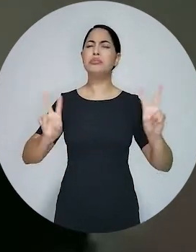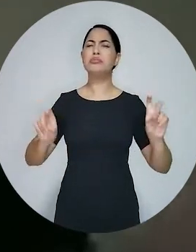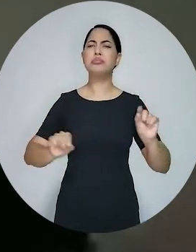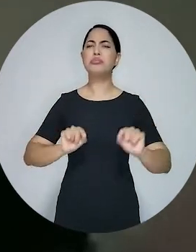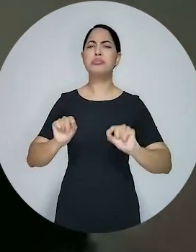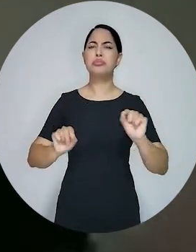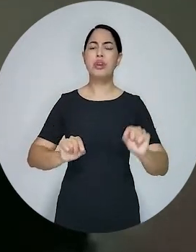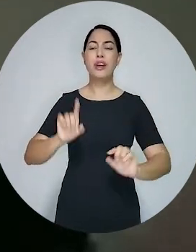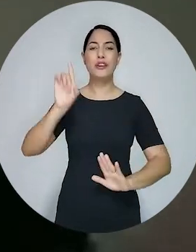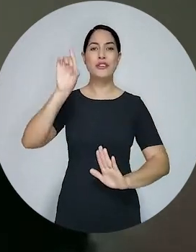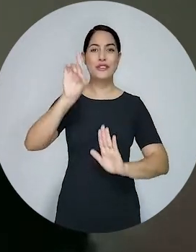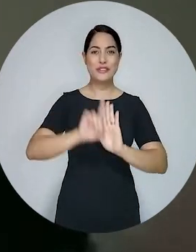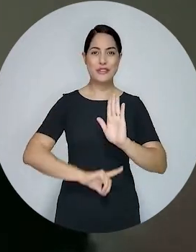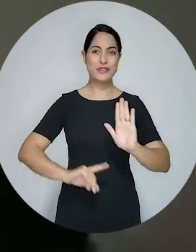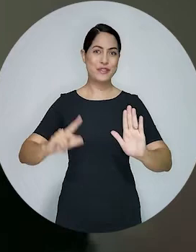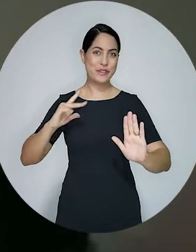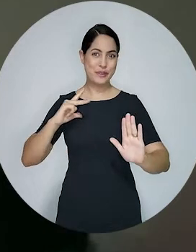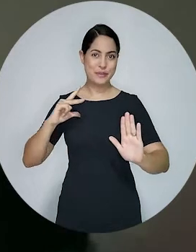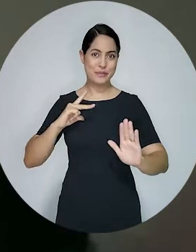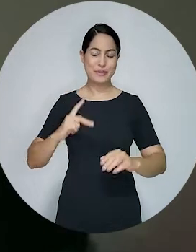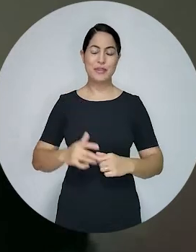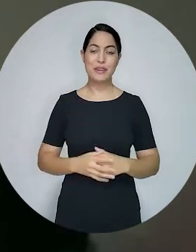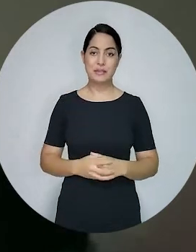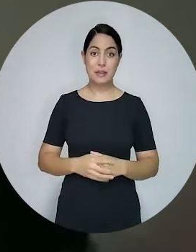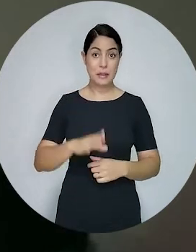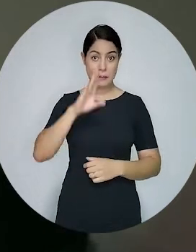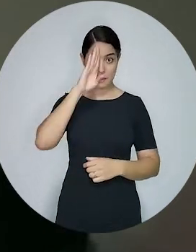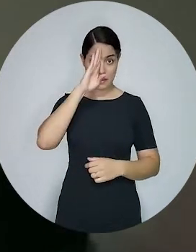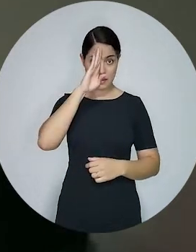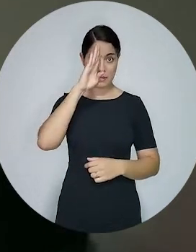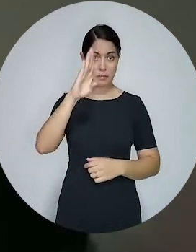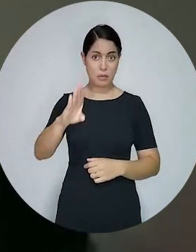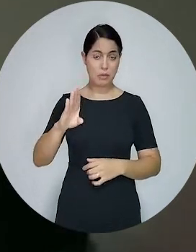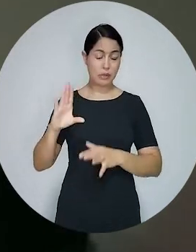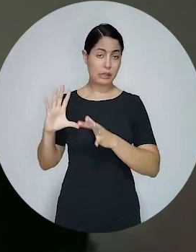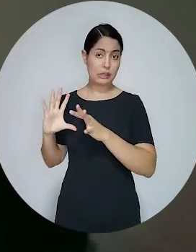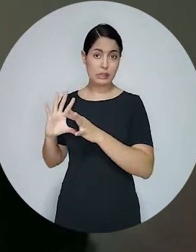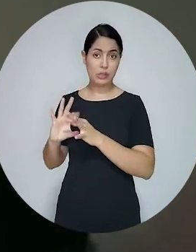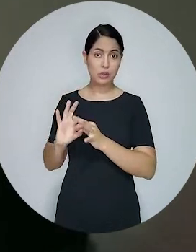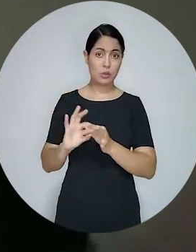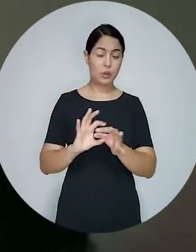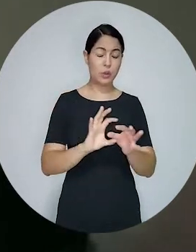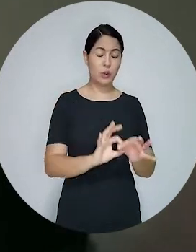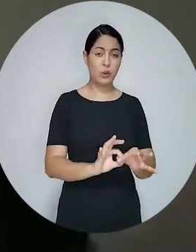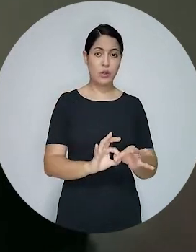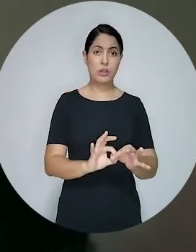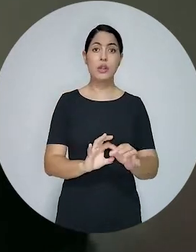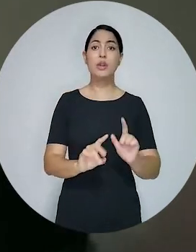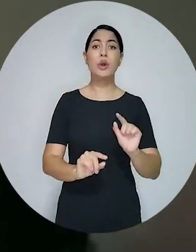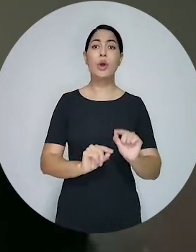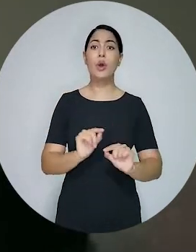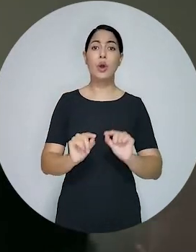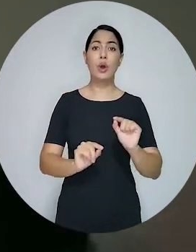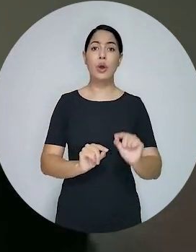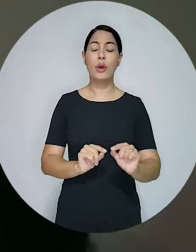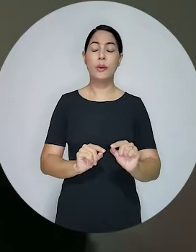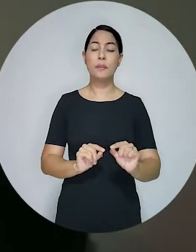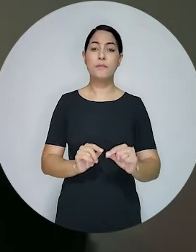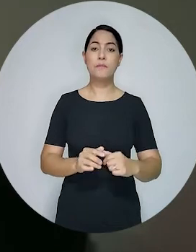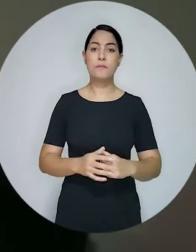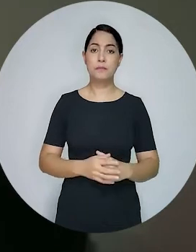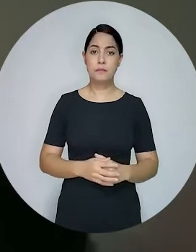aspectos relacionados ao direito privado, sobretudo no que se refere